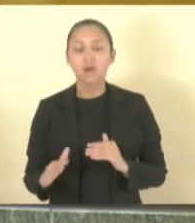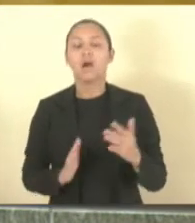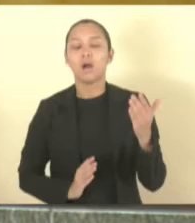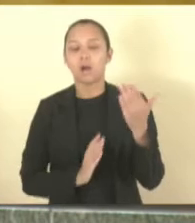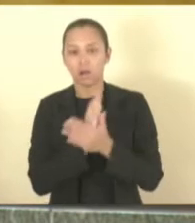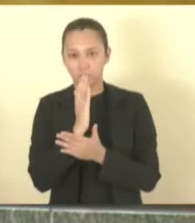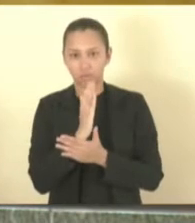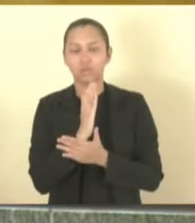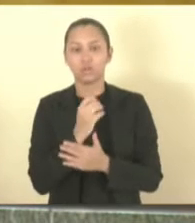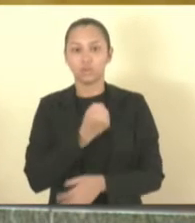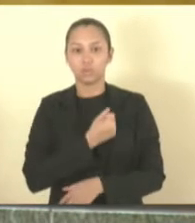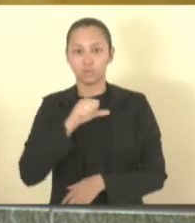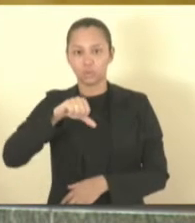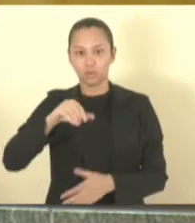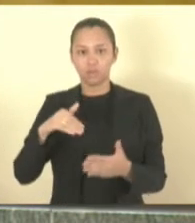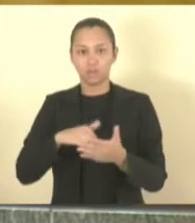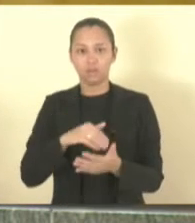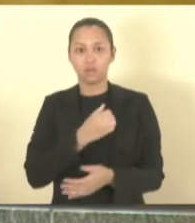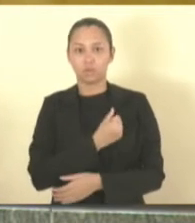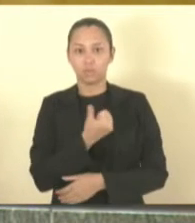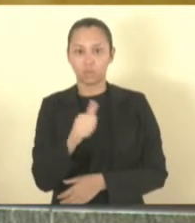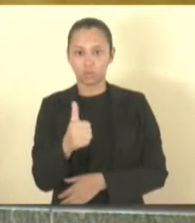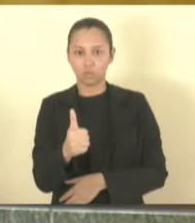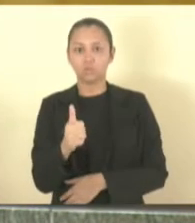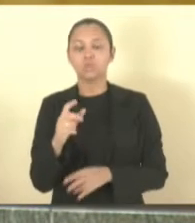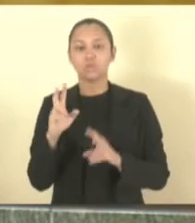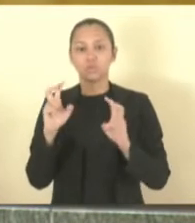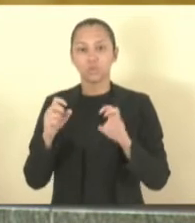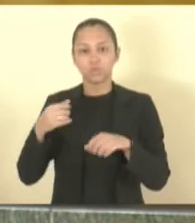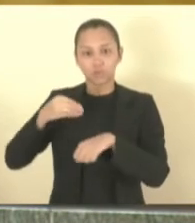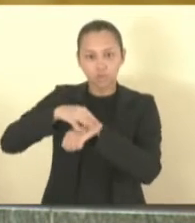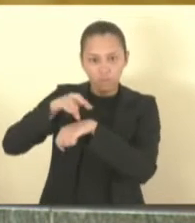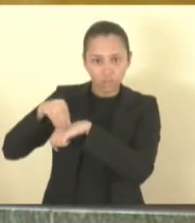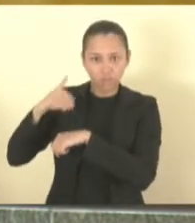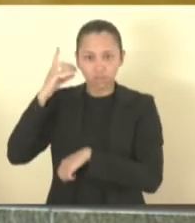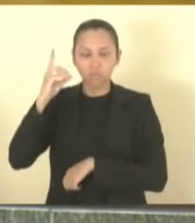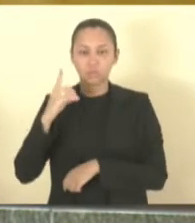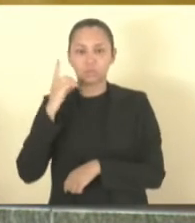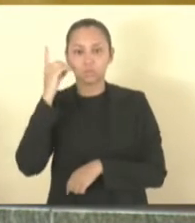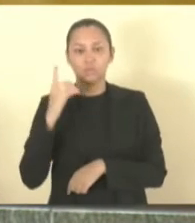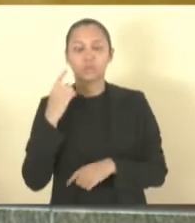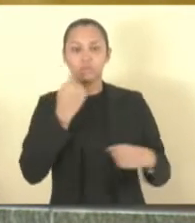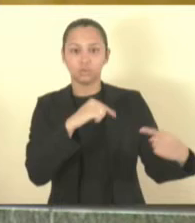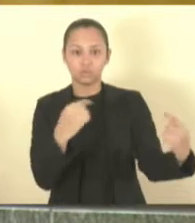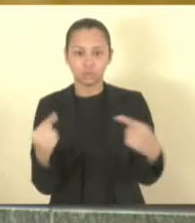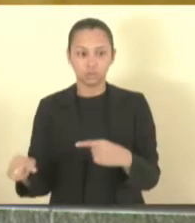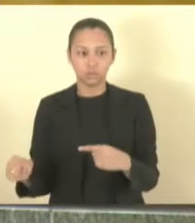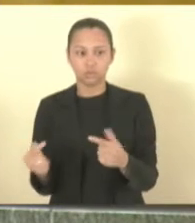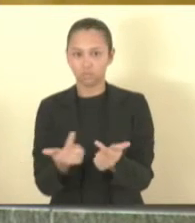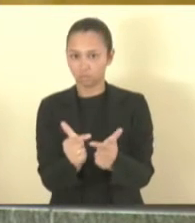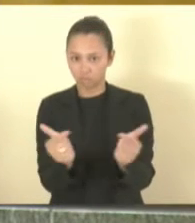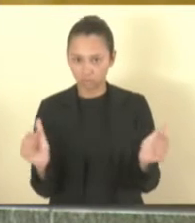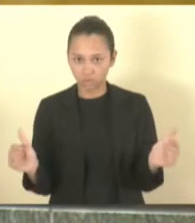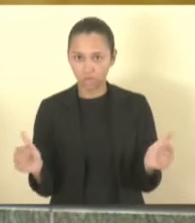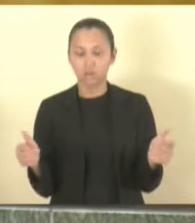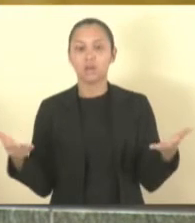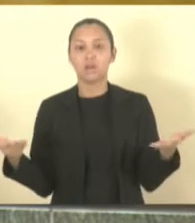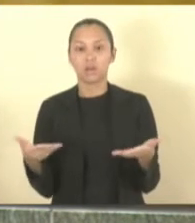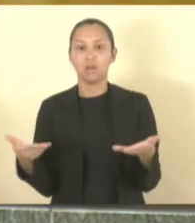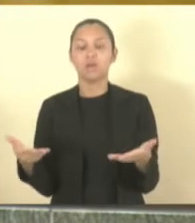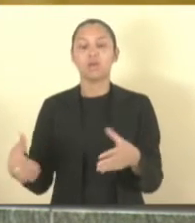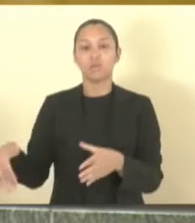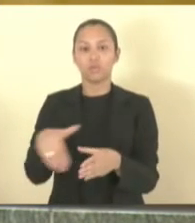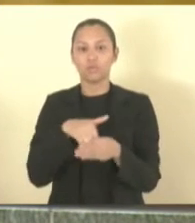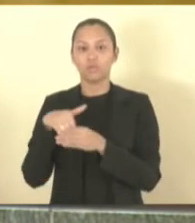aprovado. Do item 9 ao item 11, tratam-se de indicações das senhoras e senhores deputados, em discussão. Não havendo quem queira discutir,